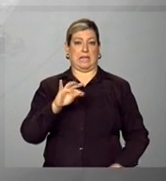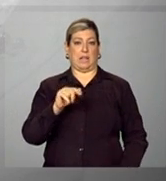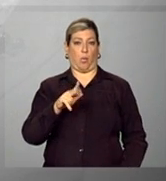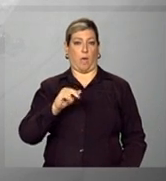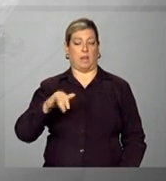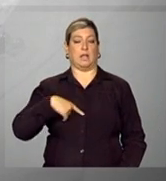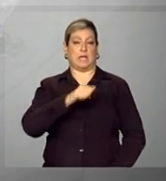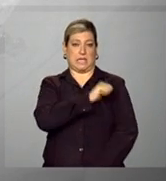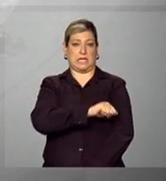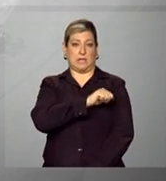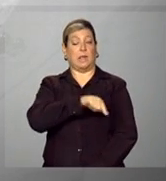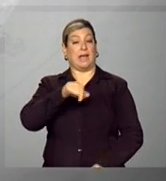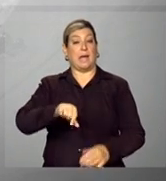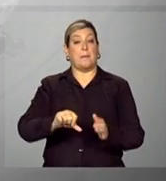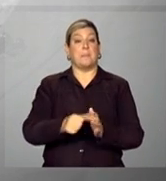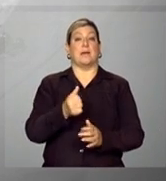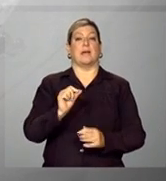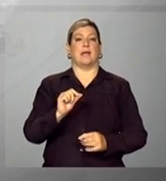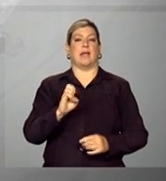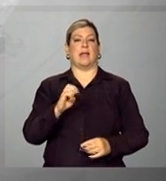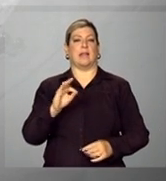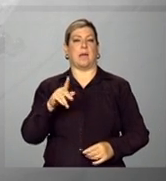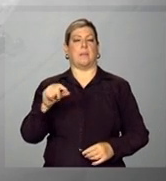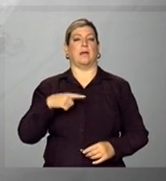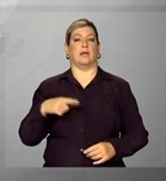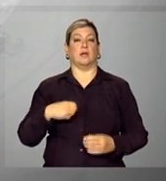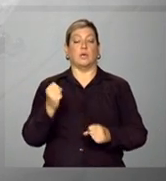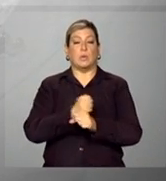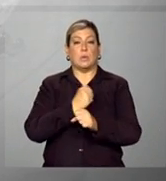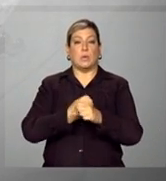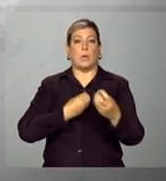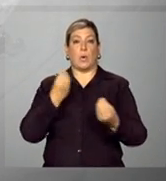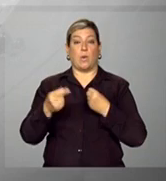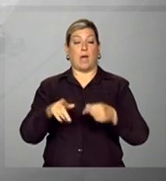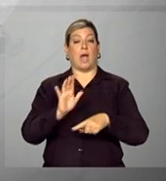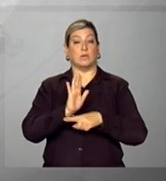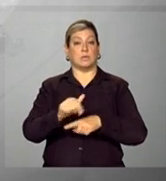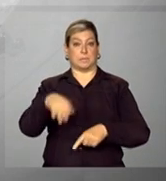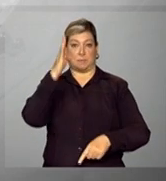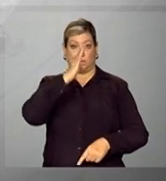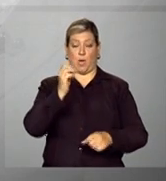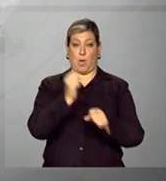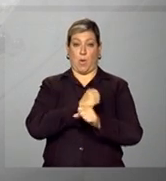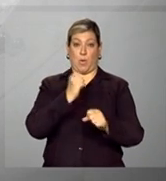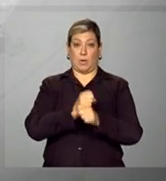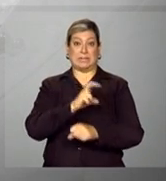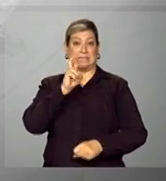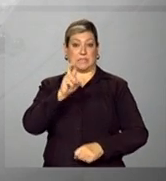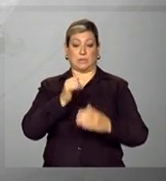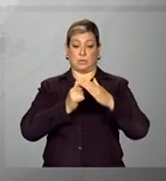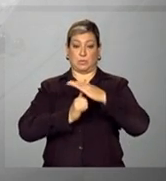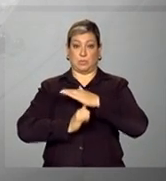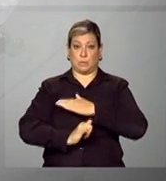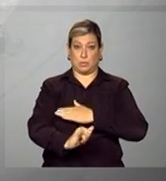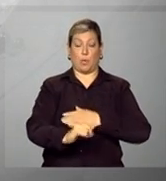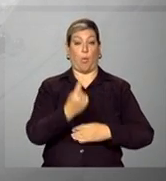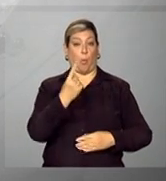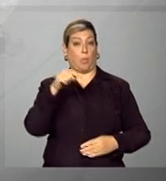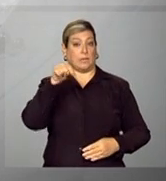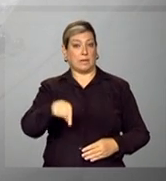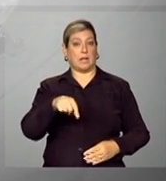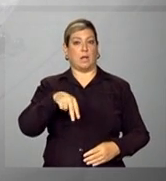de Janeiro. É a primeira etapa da infraestrutura que permitirá ao Brasil construir 5 submarinos, um